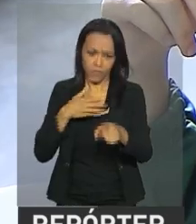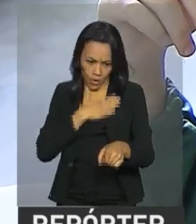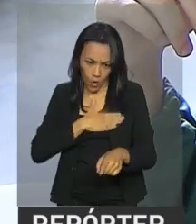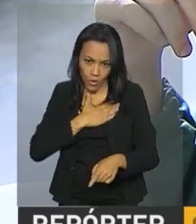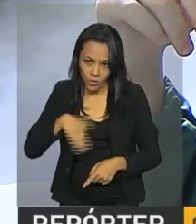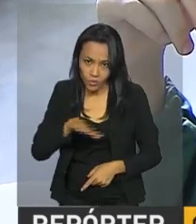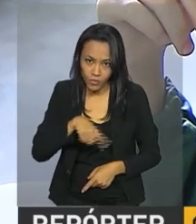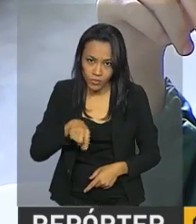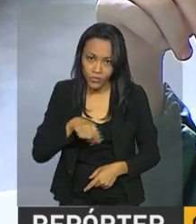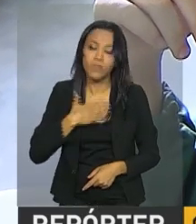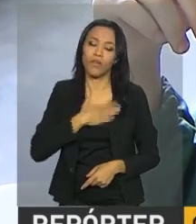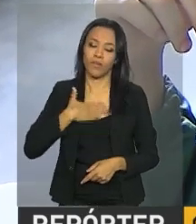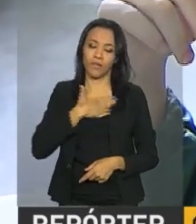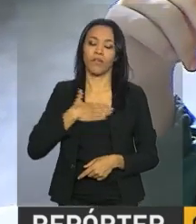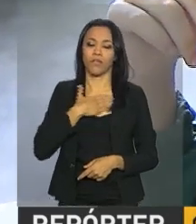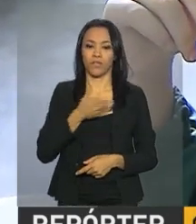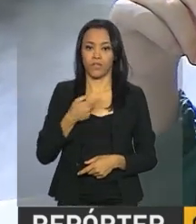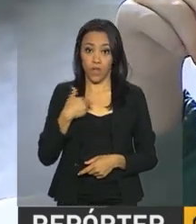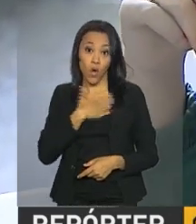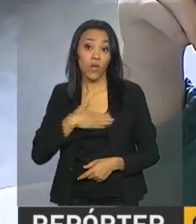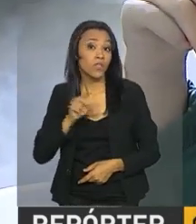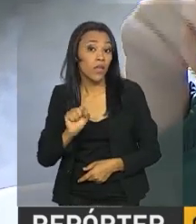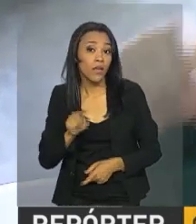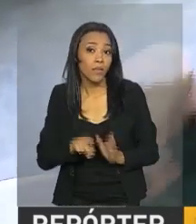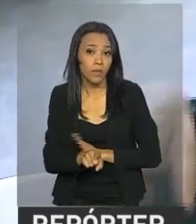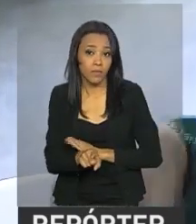tudo? Gosto. Gosta de quê?